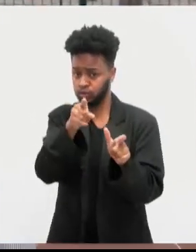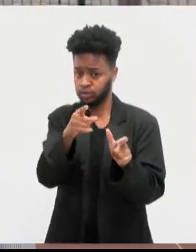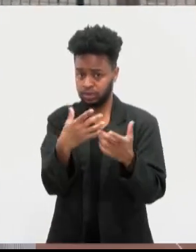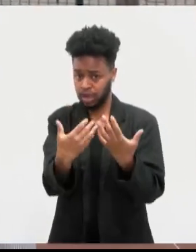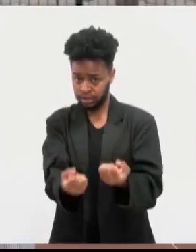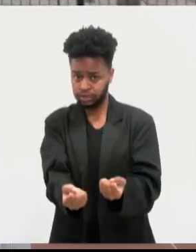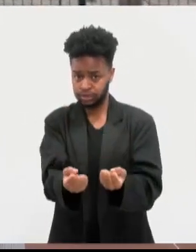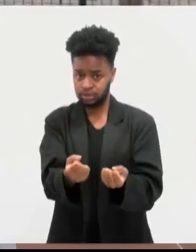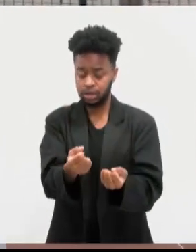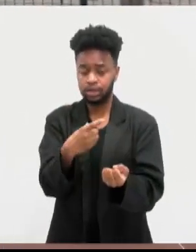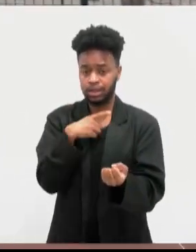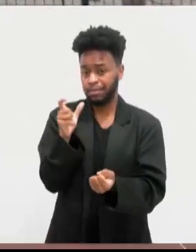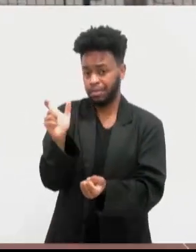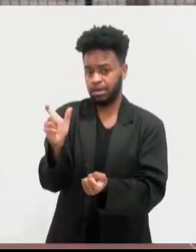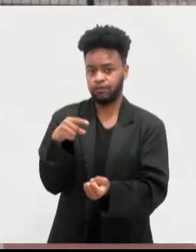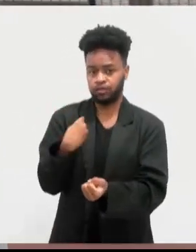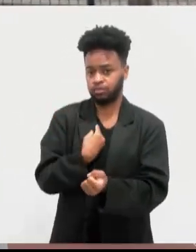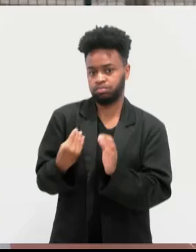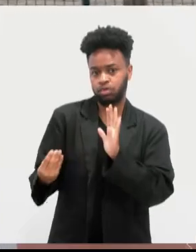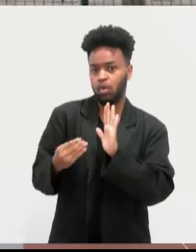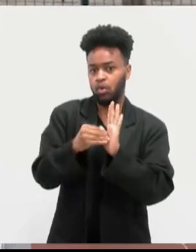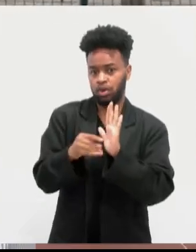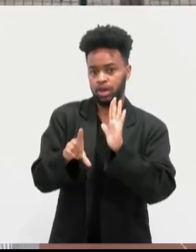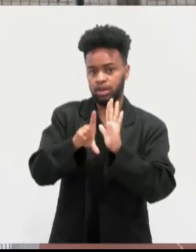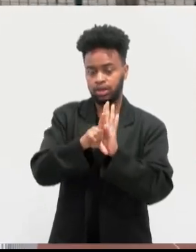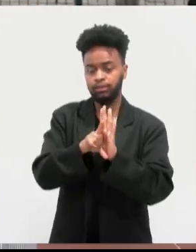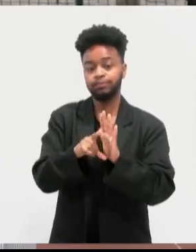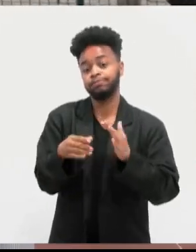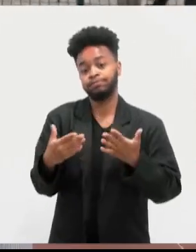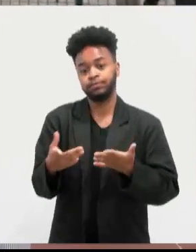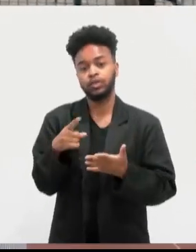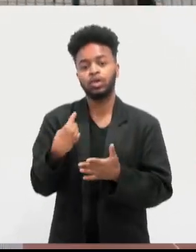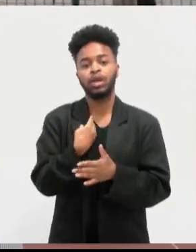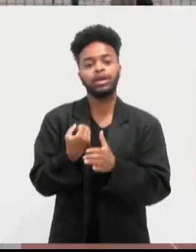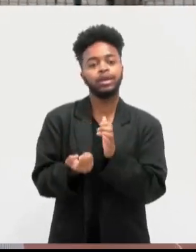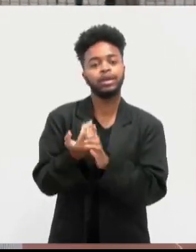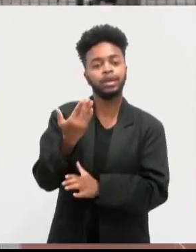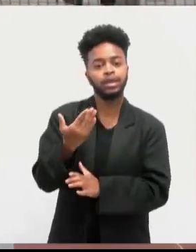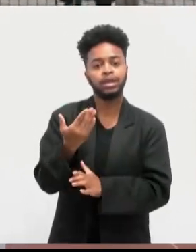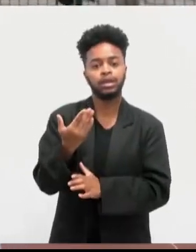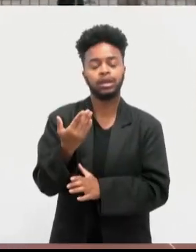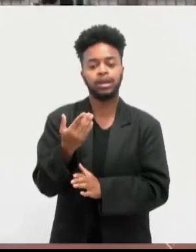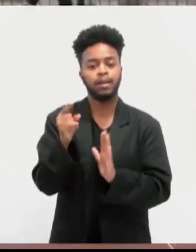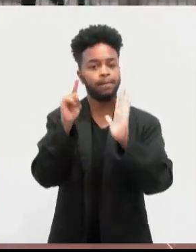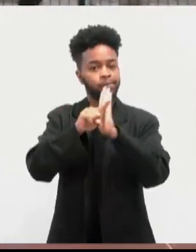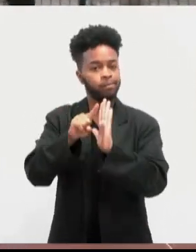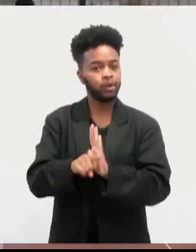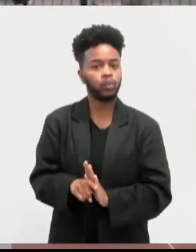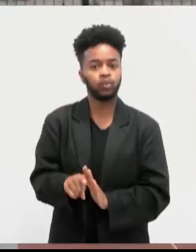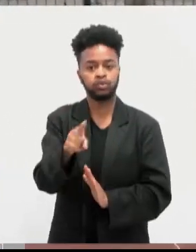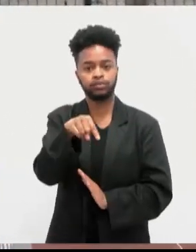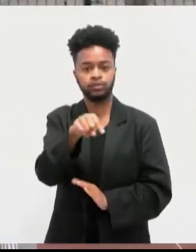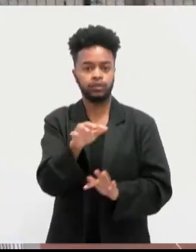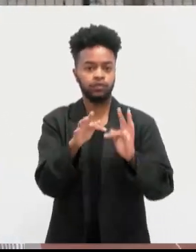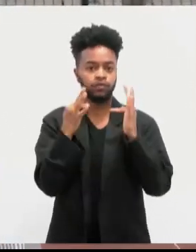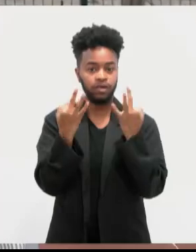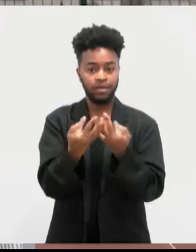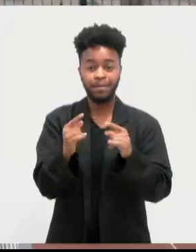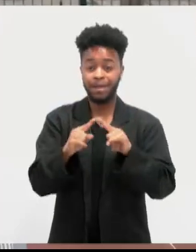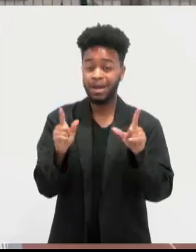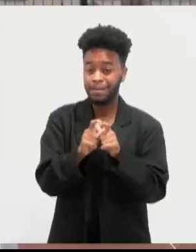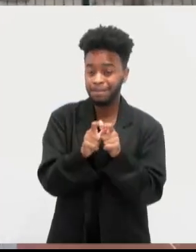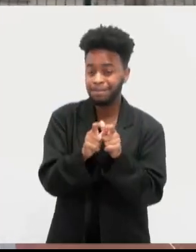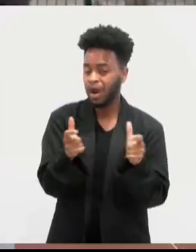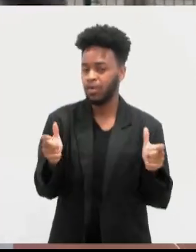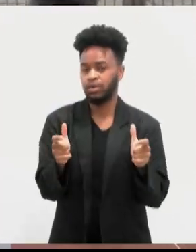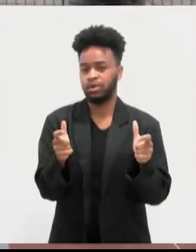que a gente usa na LGPD, e aí a gente cria aquela exclamação ou interrogação para os pais. Mesmo assim, a grande maioria